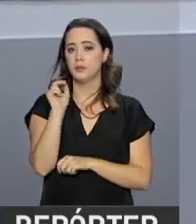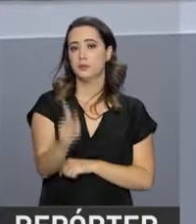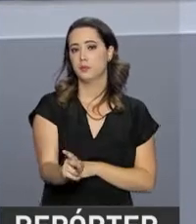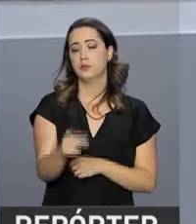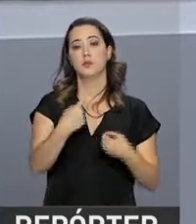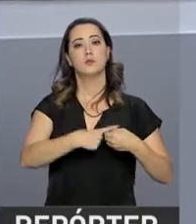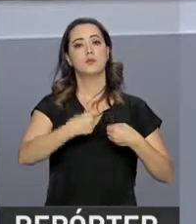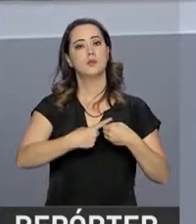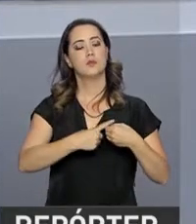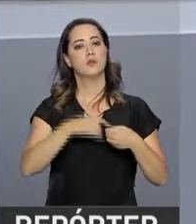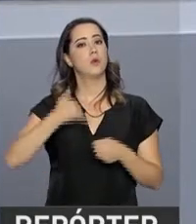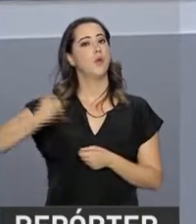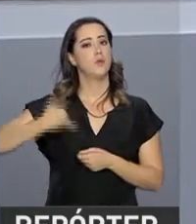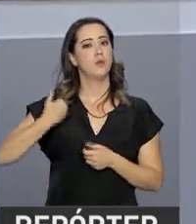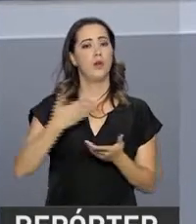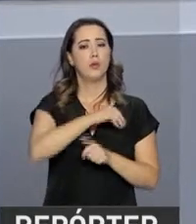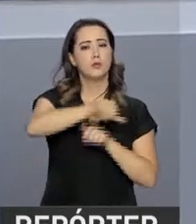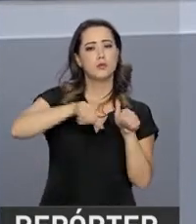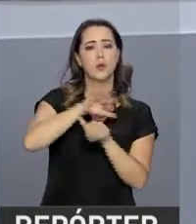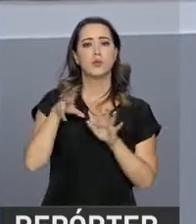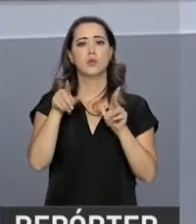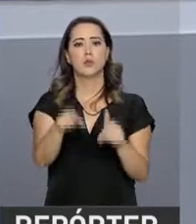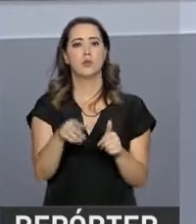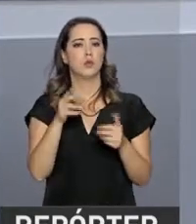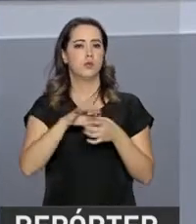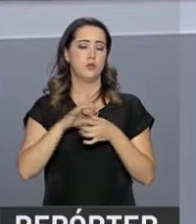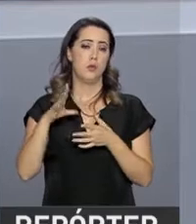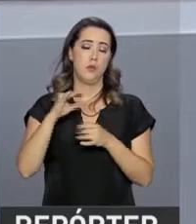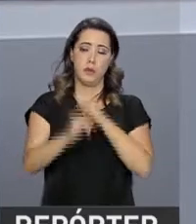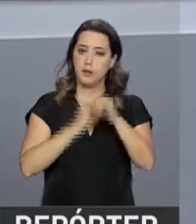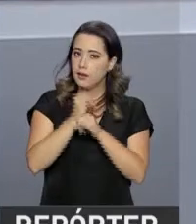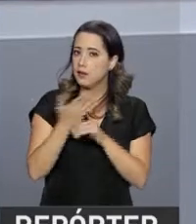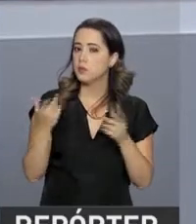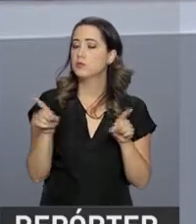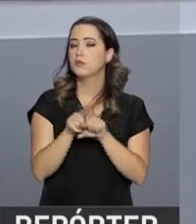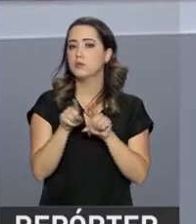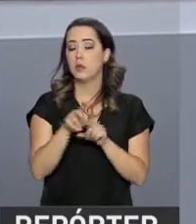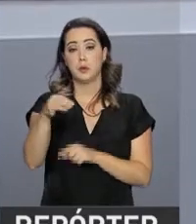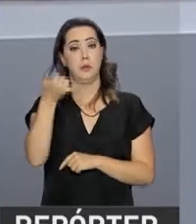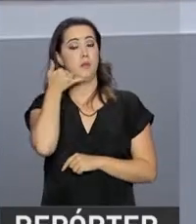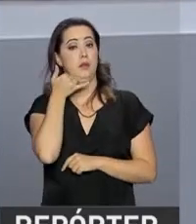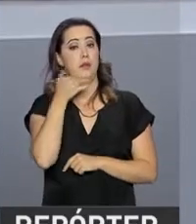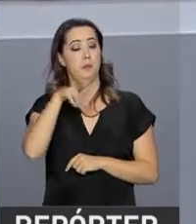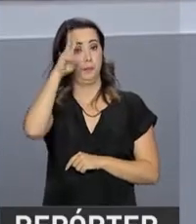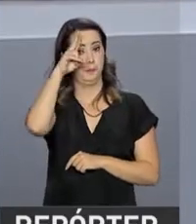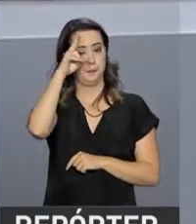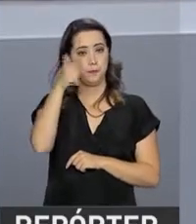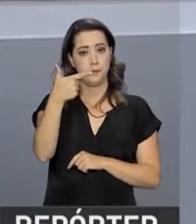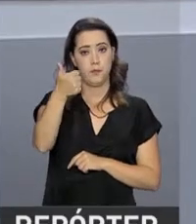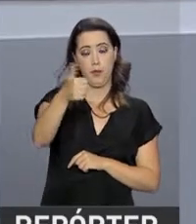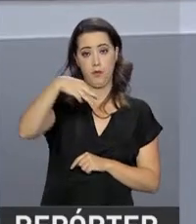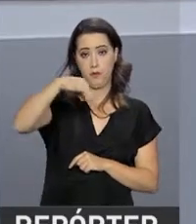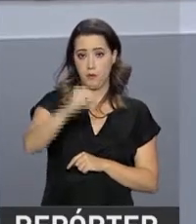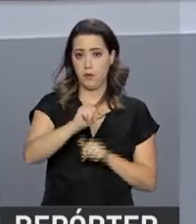da aposentadoria urbana por idade passa a ser feito de forma totalmente online e também por telefone a partir de segunda-feira, 21